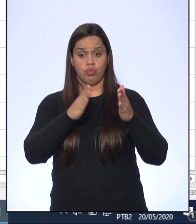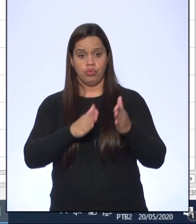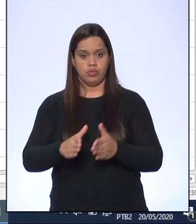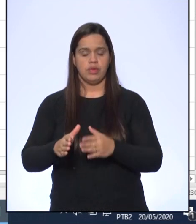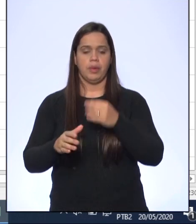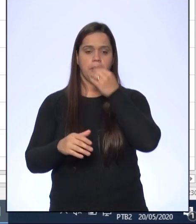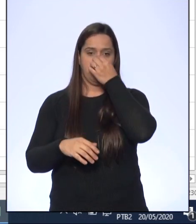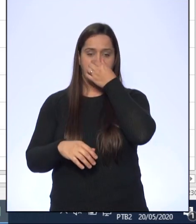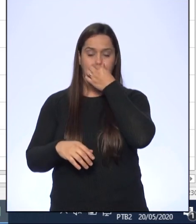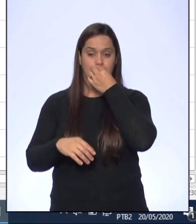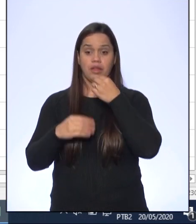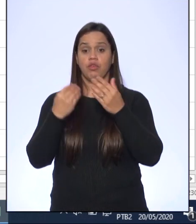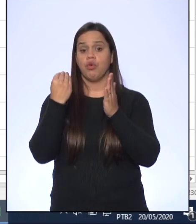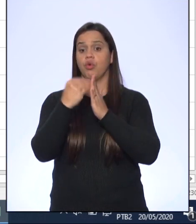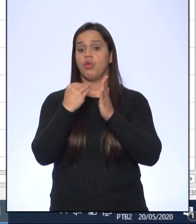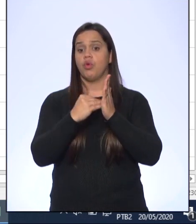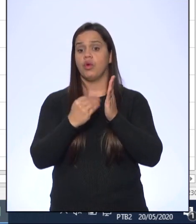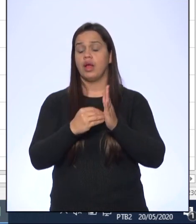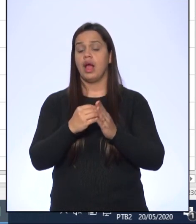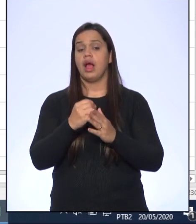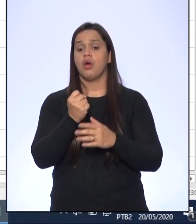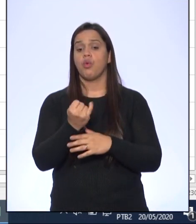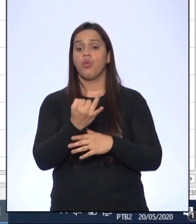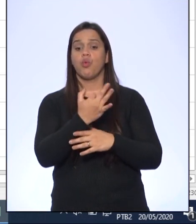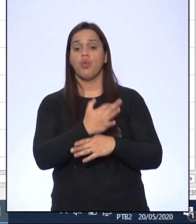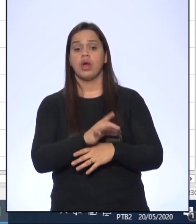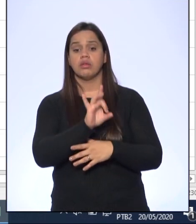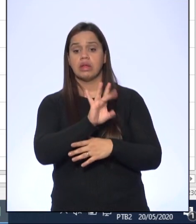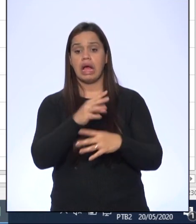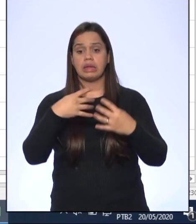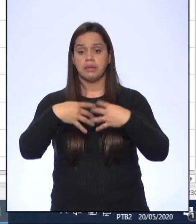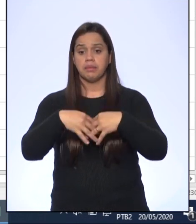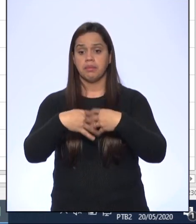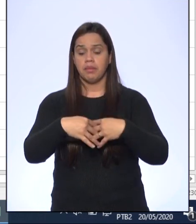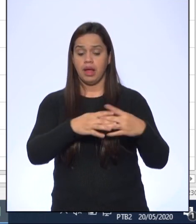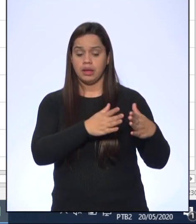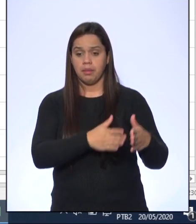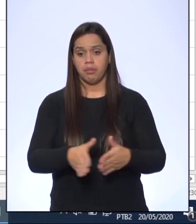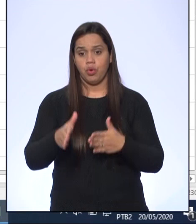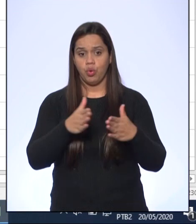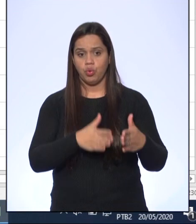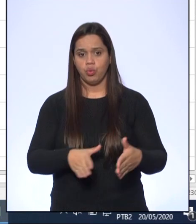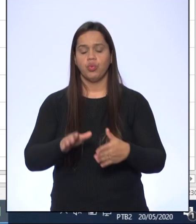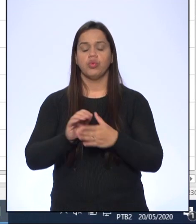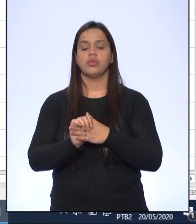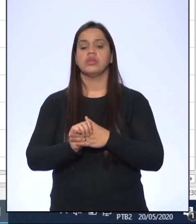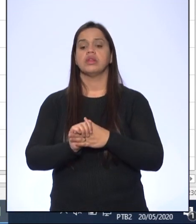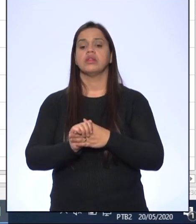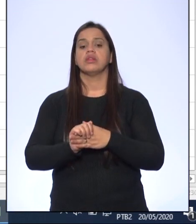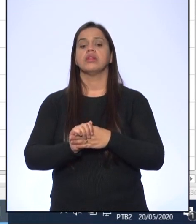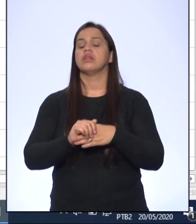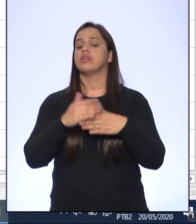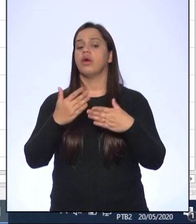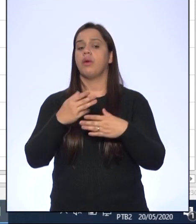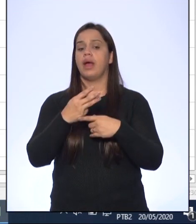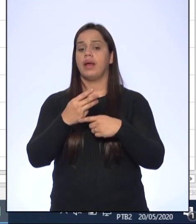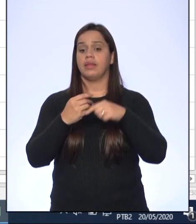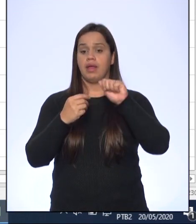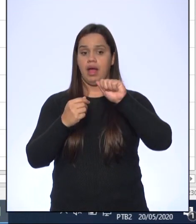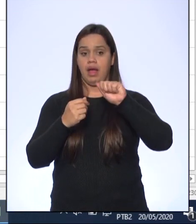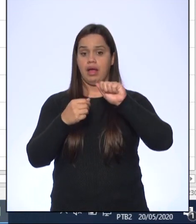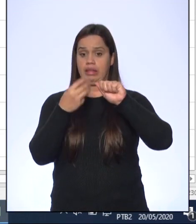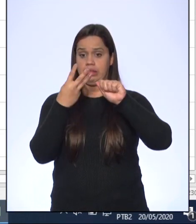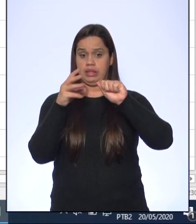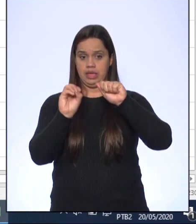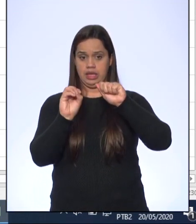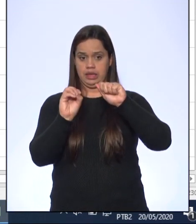de cada máquina, eu vou colocar o que cada máquina produziu. Então, nessa primeira, a produção da máquina A era 30,